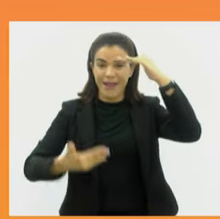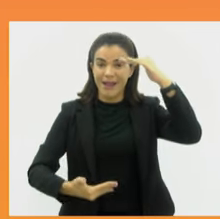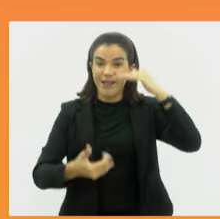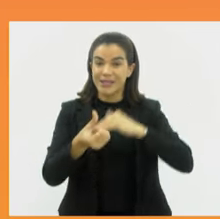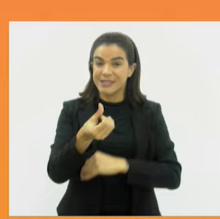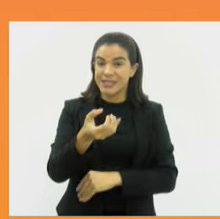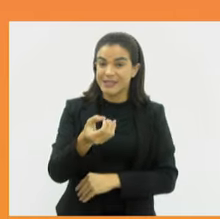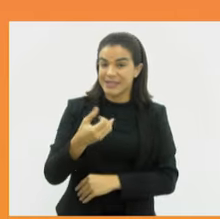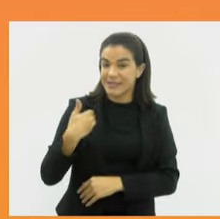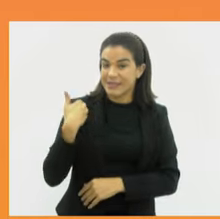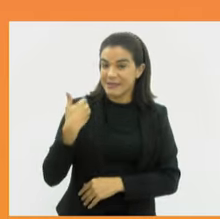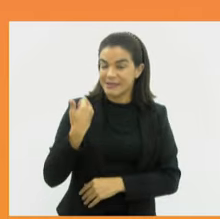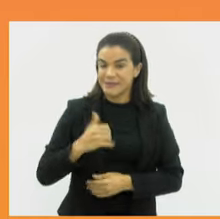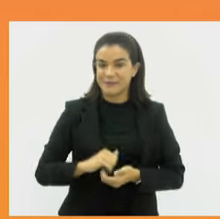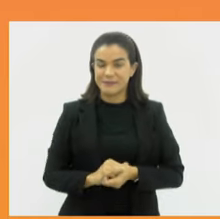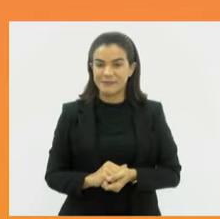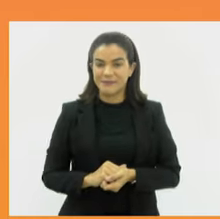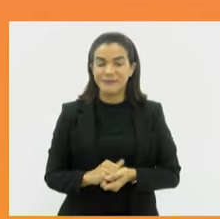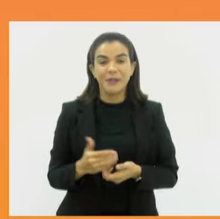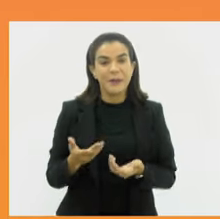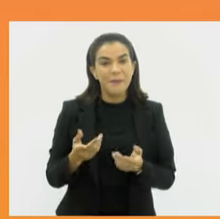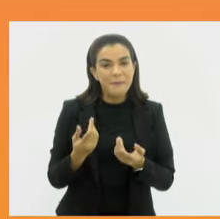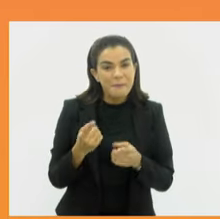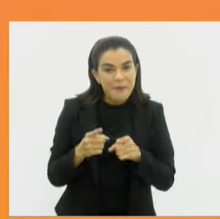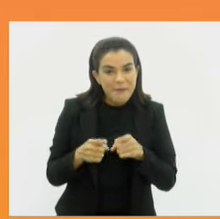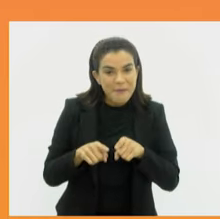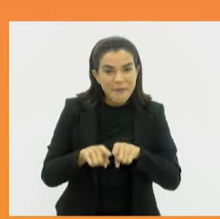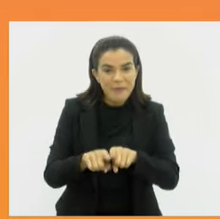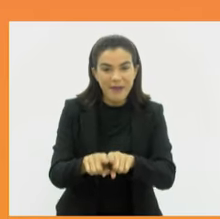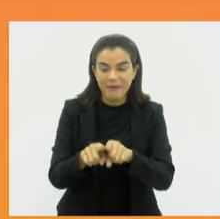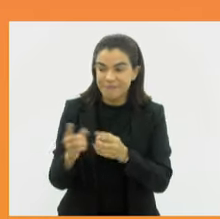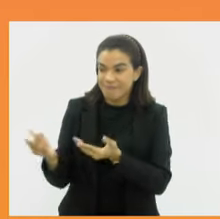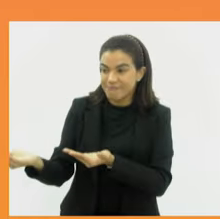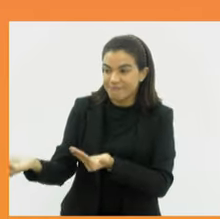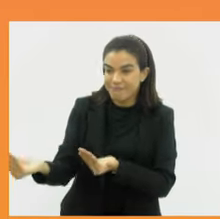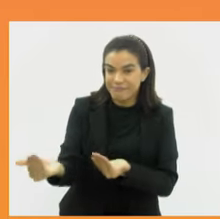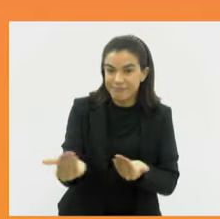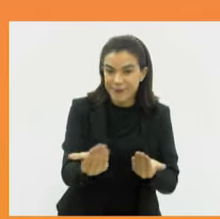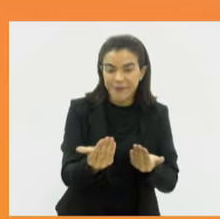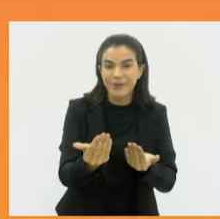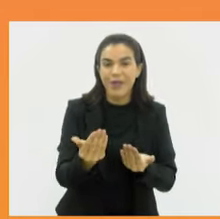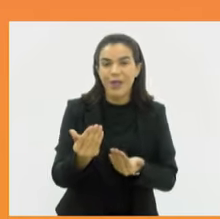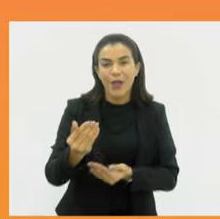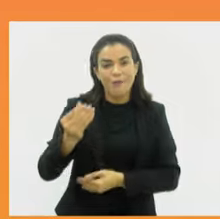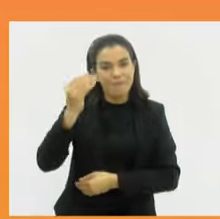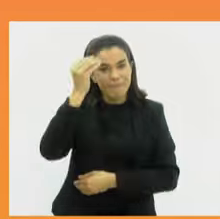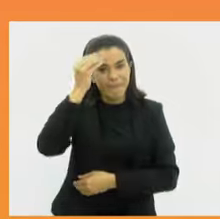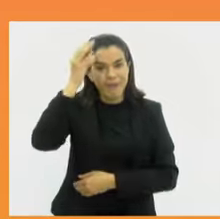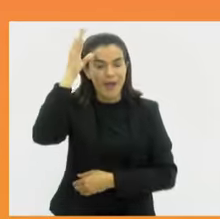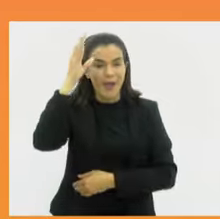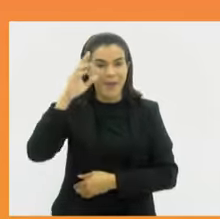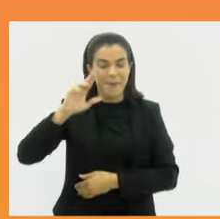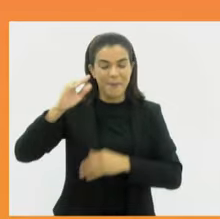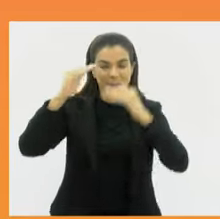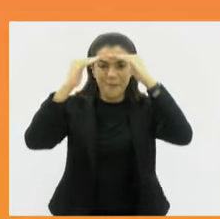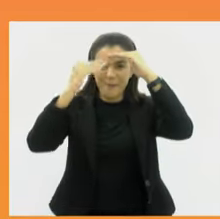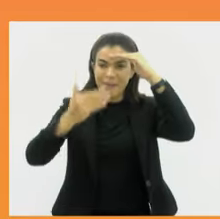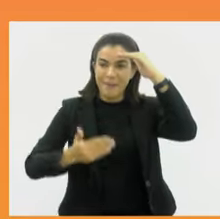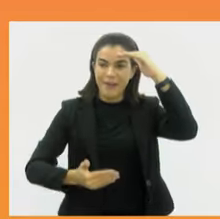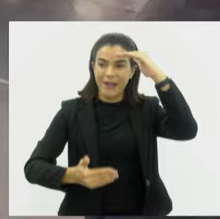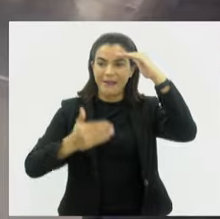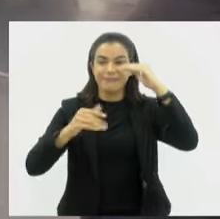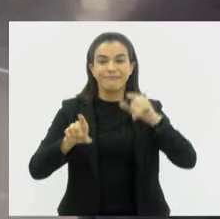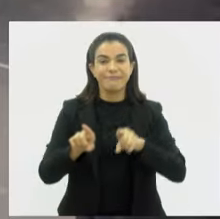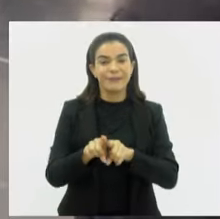a praticar a dança. Ao mesmo tempo que aproxima bailarinos de diversos níveis de conhecimento, o Aulão do Bem tem uma finalidade